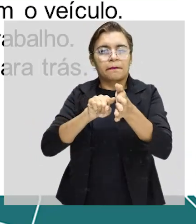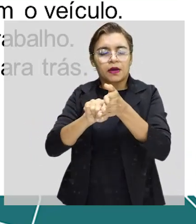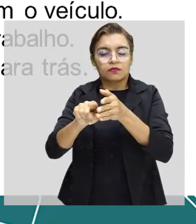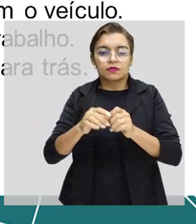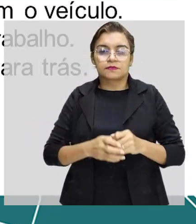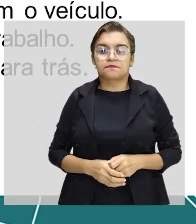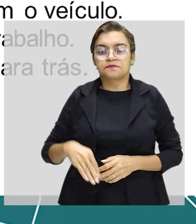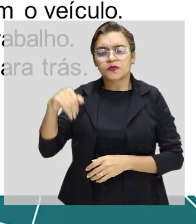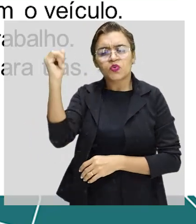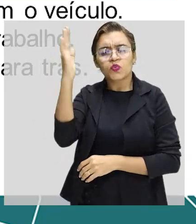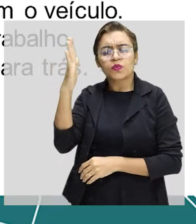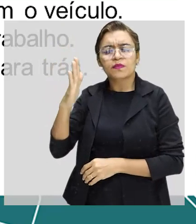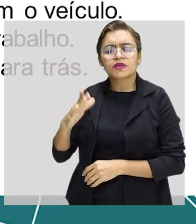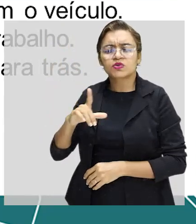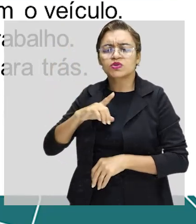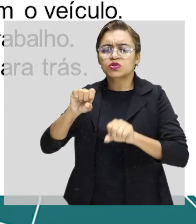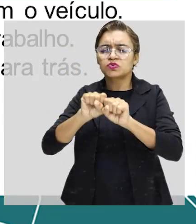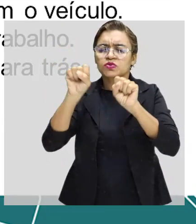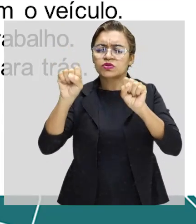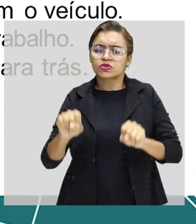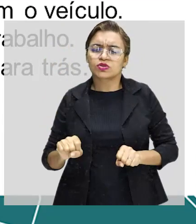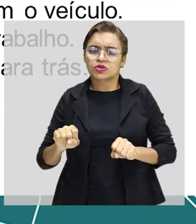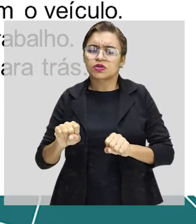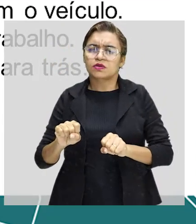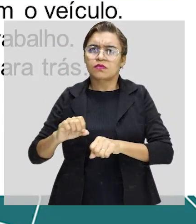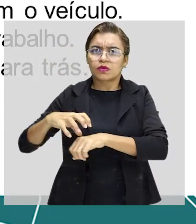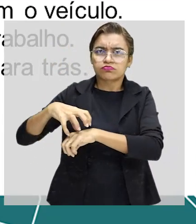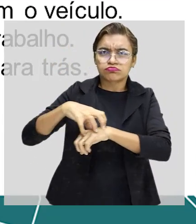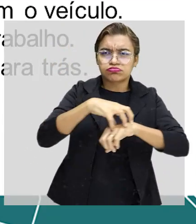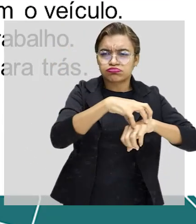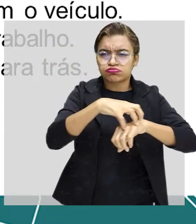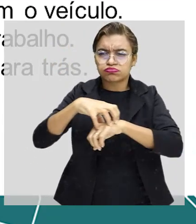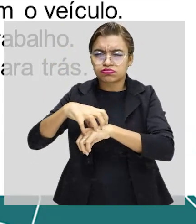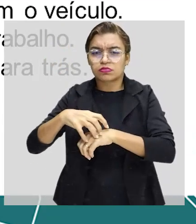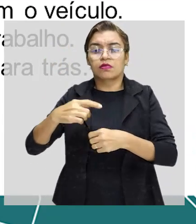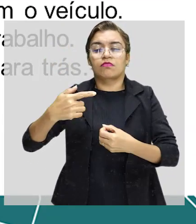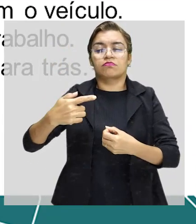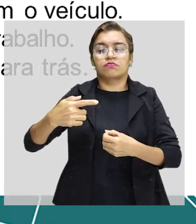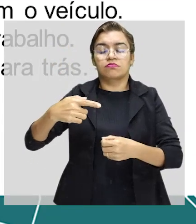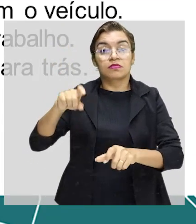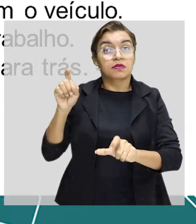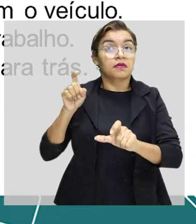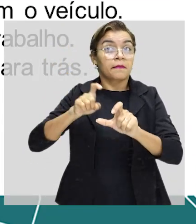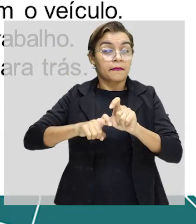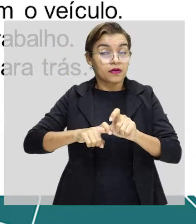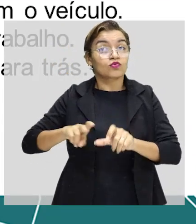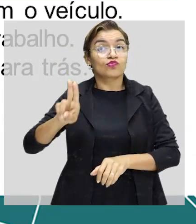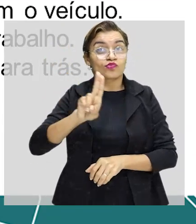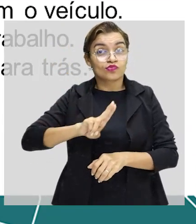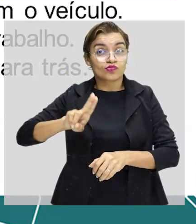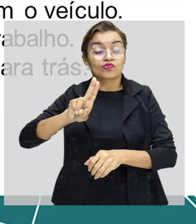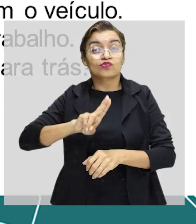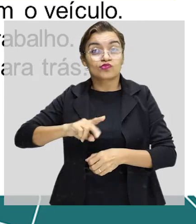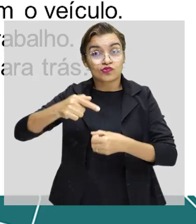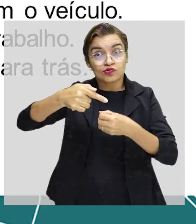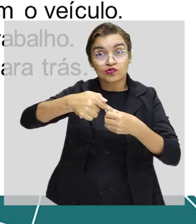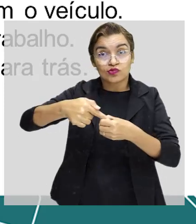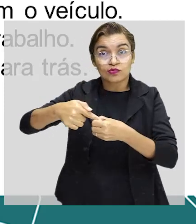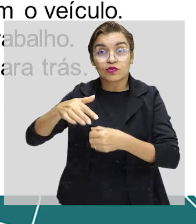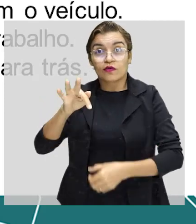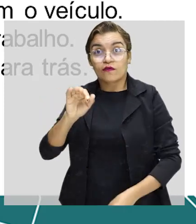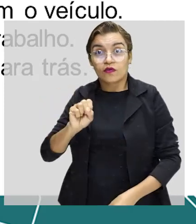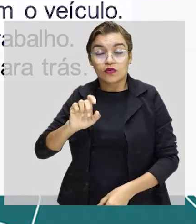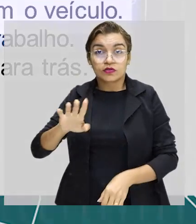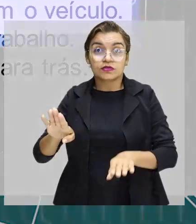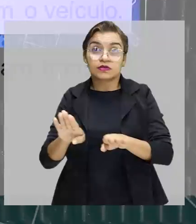No Brasil, o sistema de transporte depende do uso de combustíveis fósseis e de biomassa, cuja